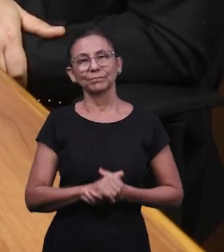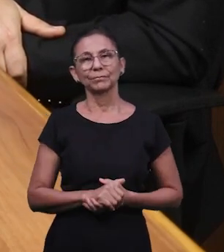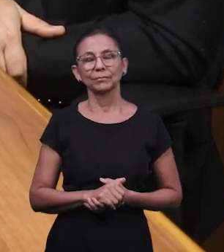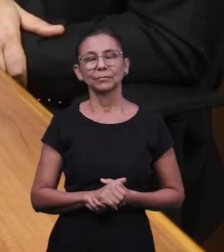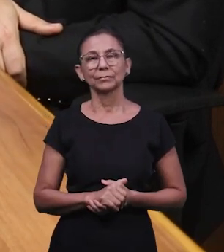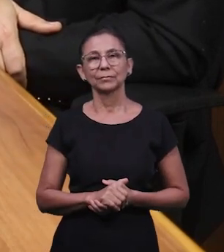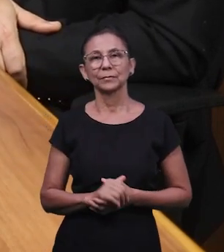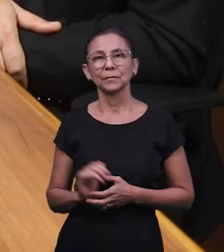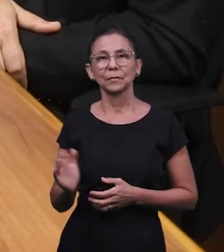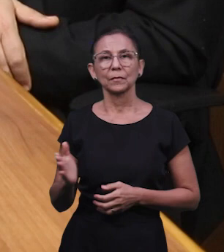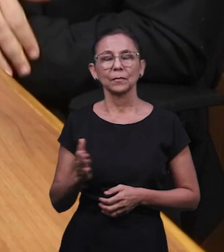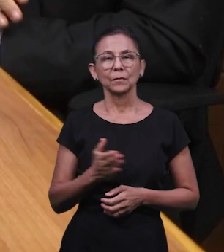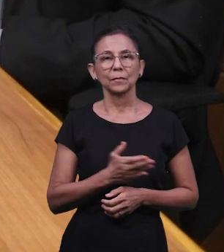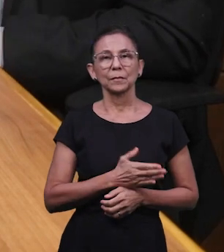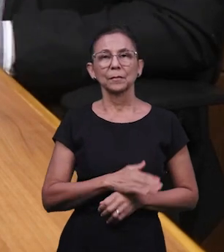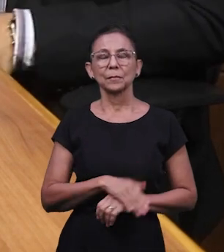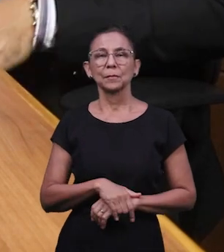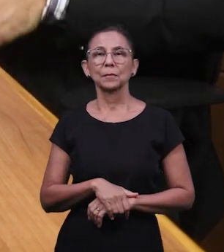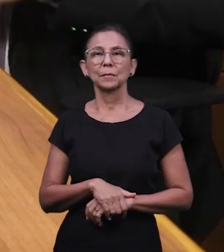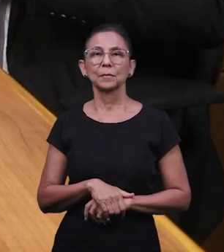fé profética. Murilo,